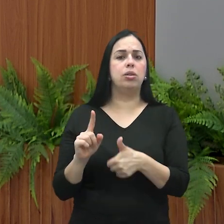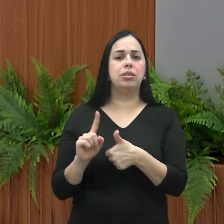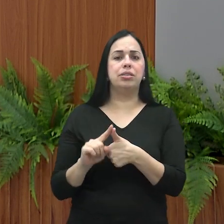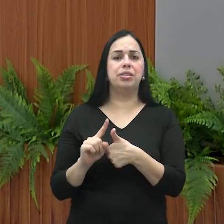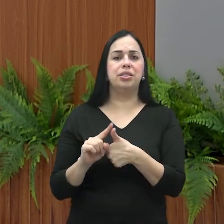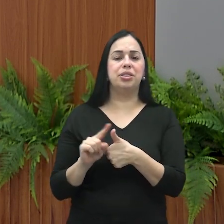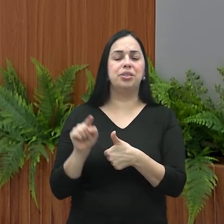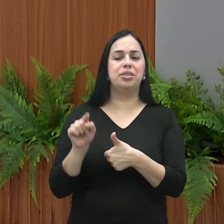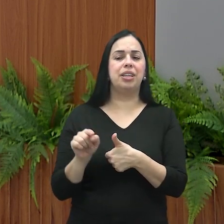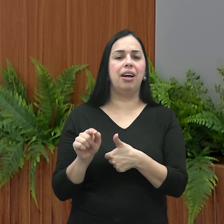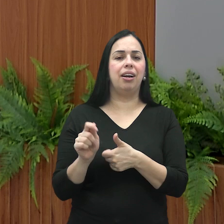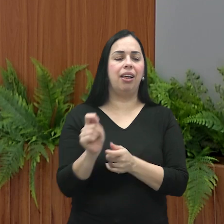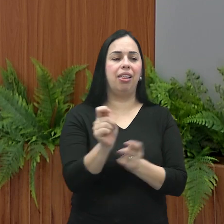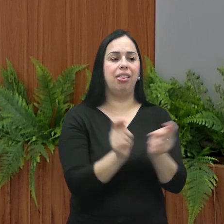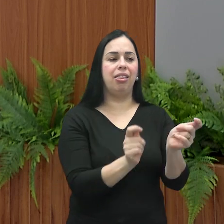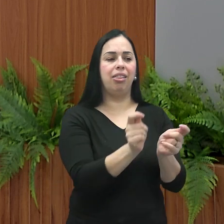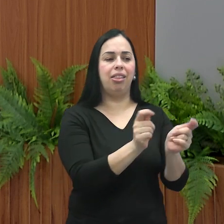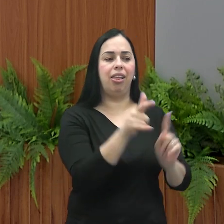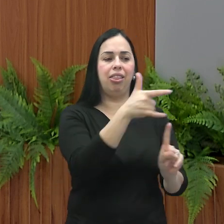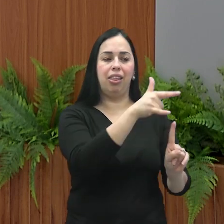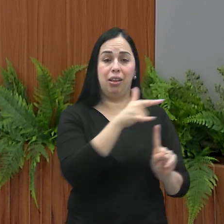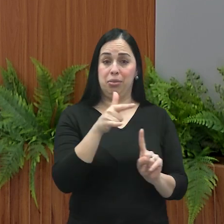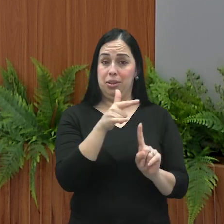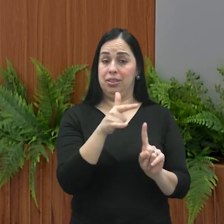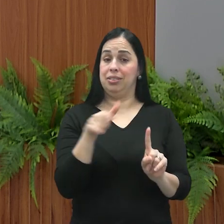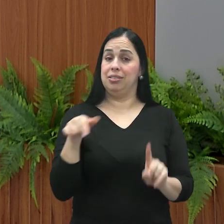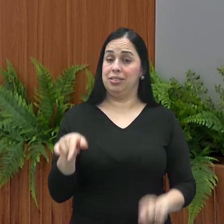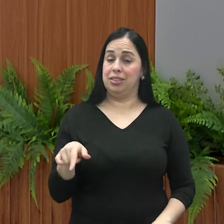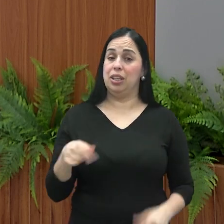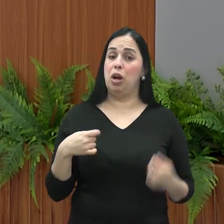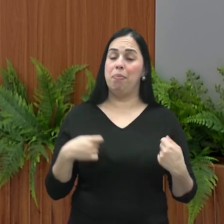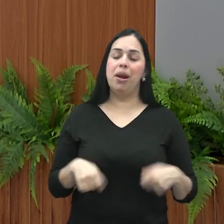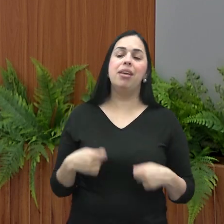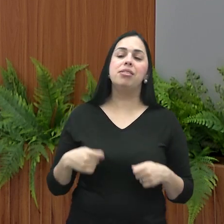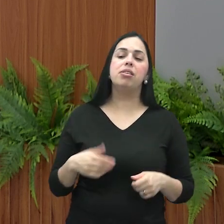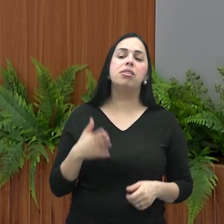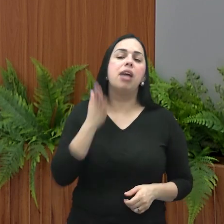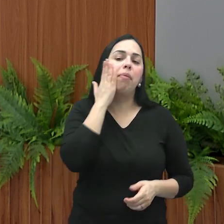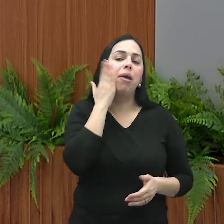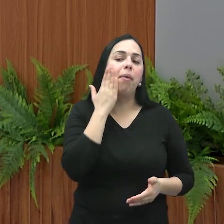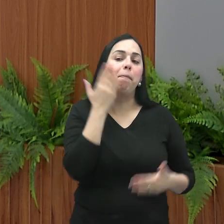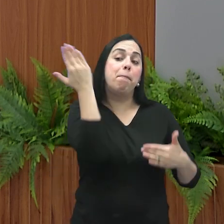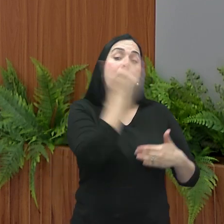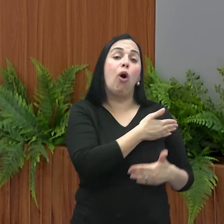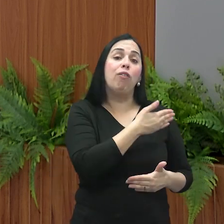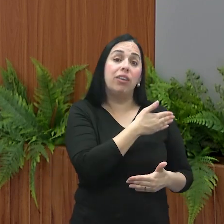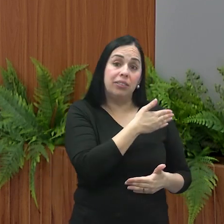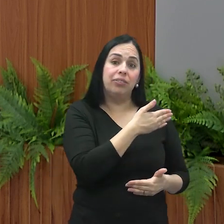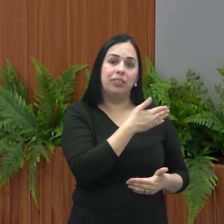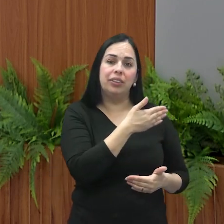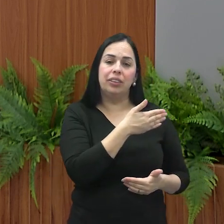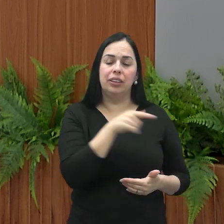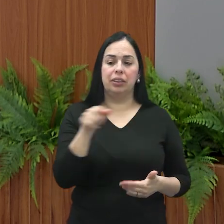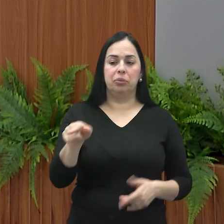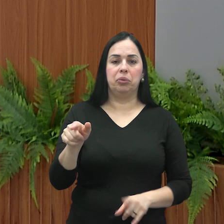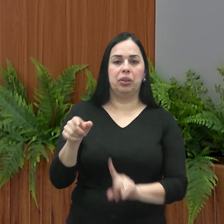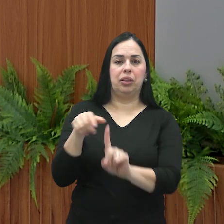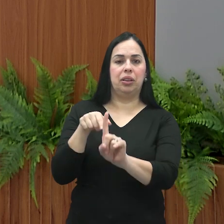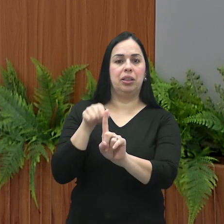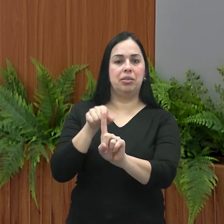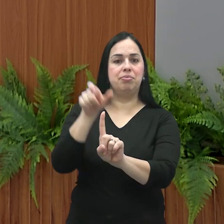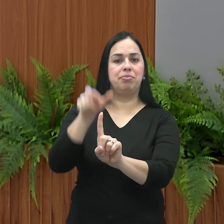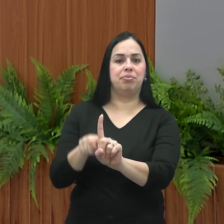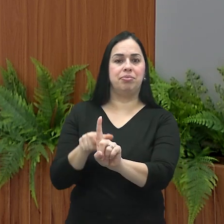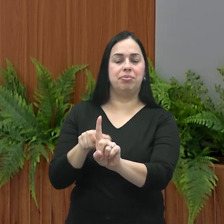está se utilizando do cargo para questões próprias, eu preciso apurar e